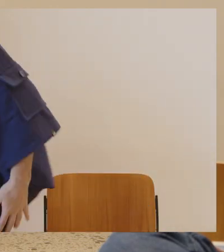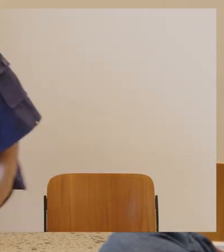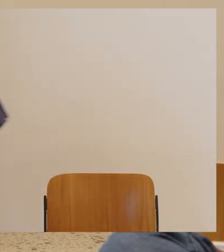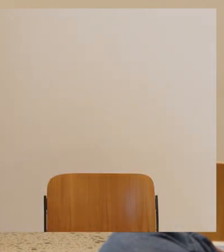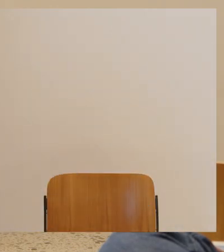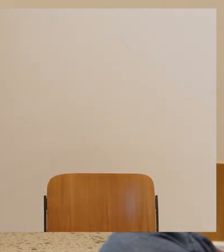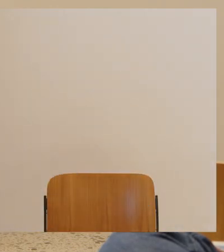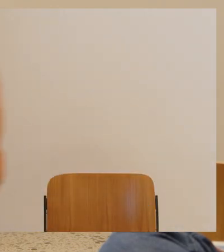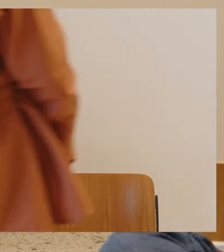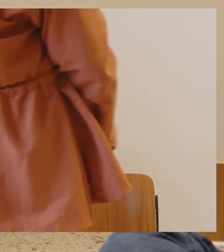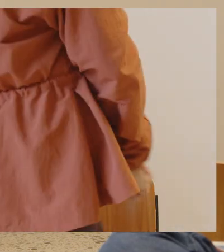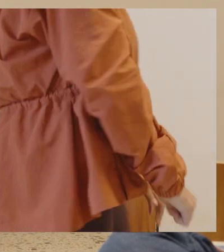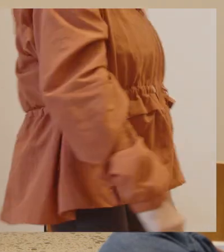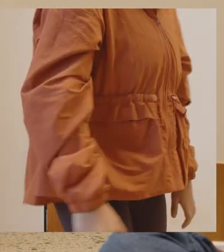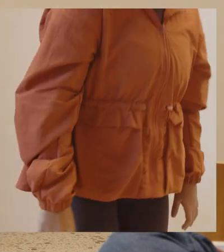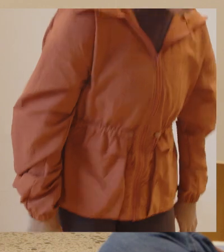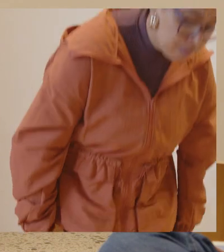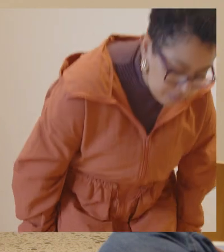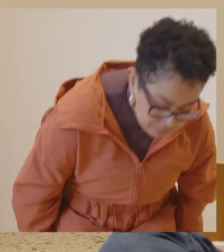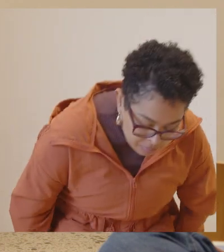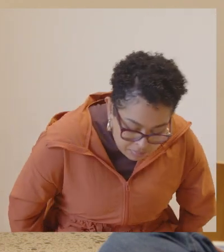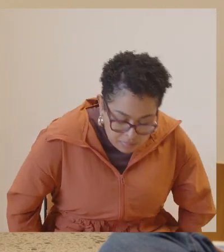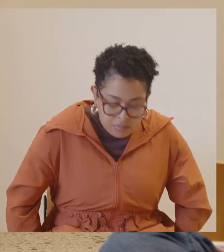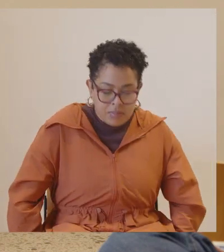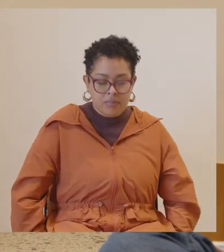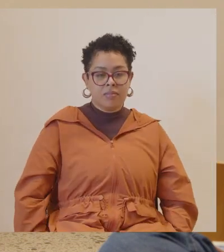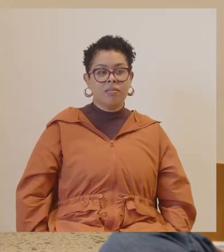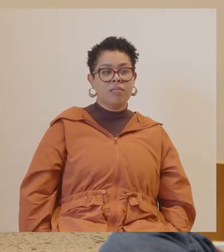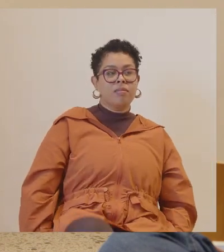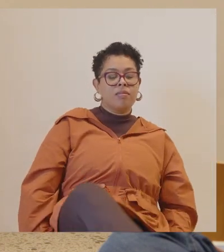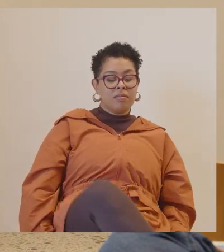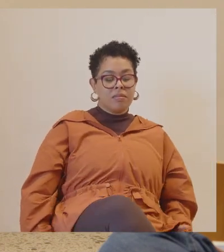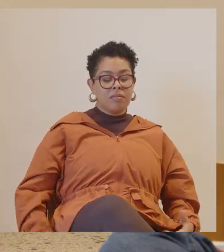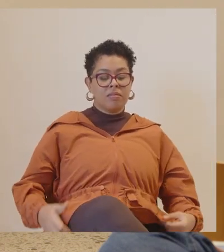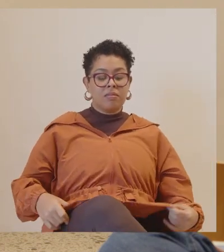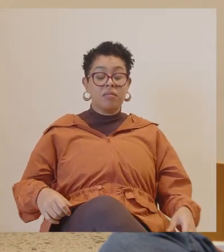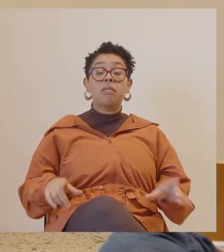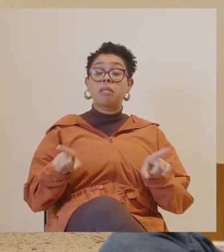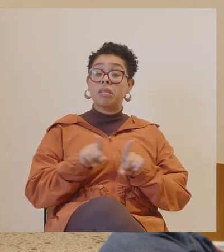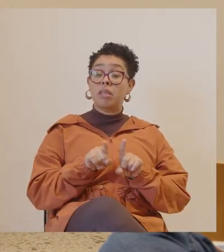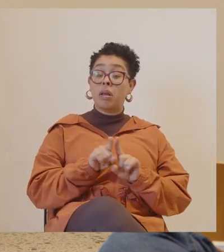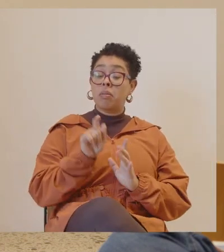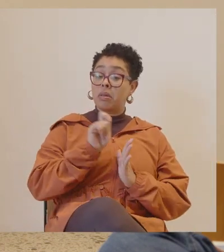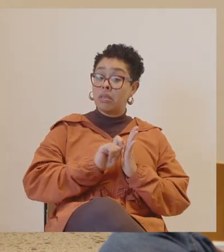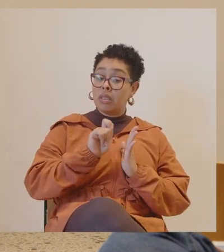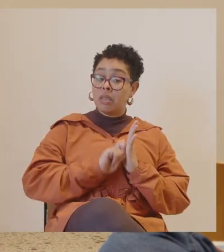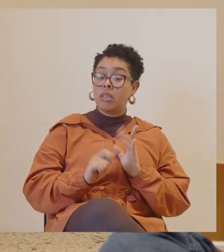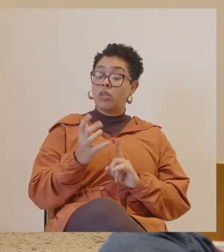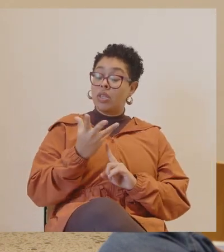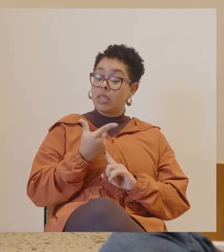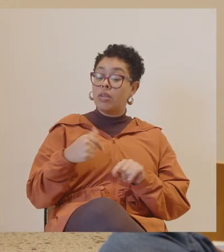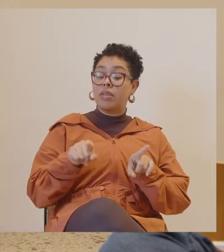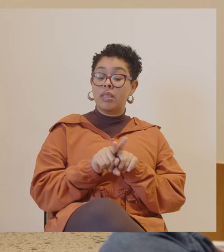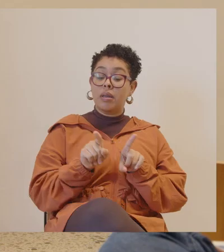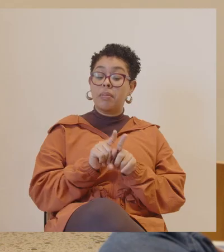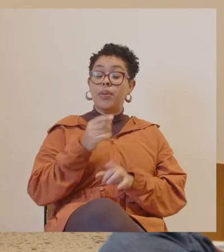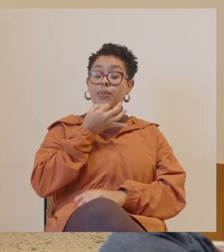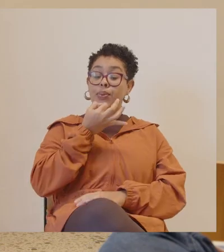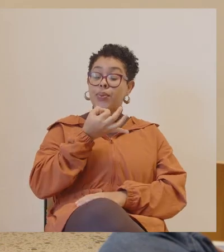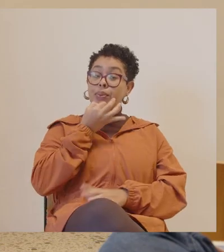é o cotejamento da obra, dos escritos do artista, dos seus críticos de época,